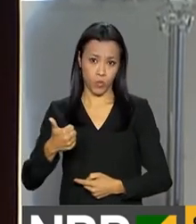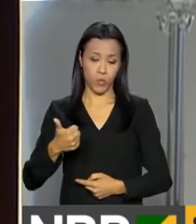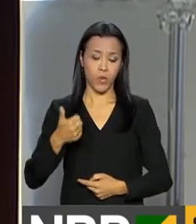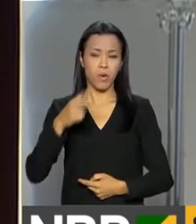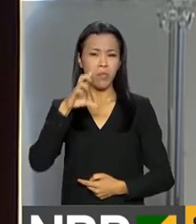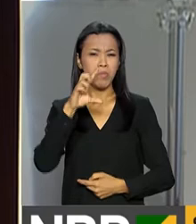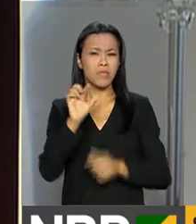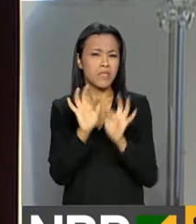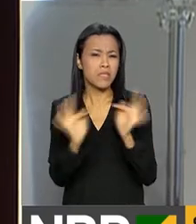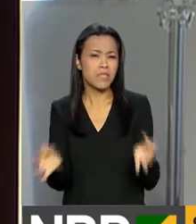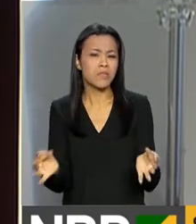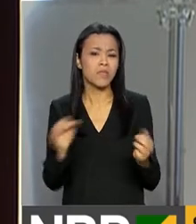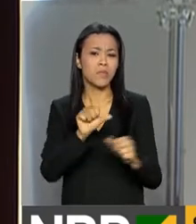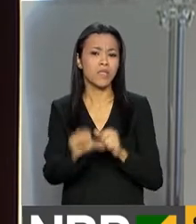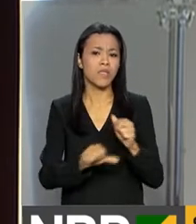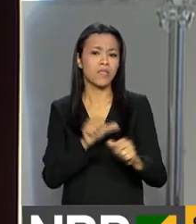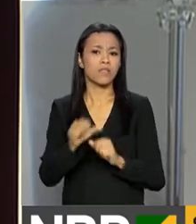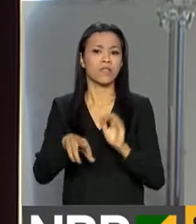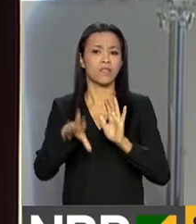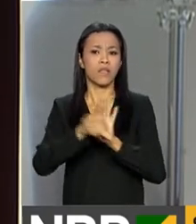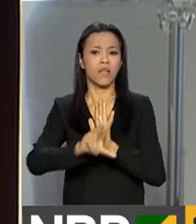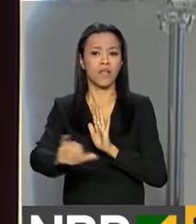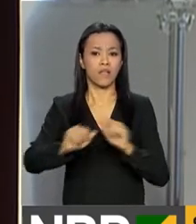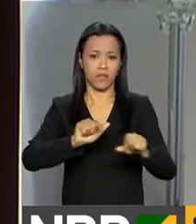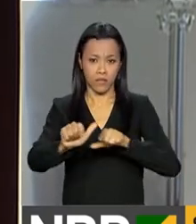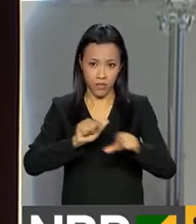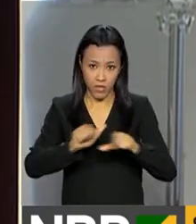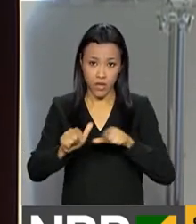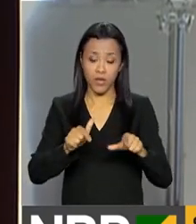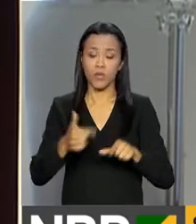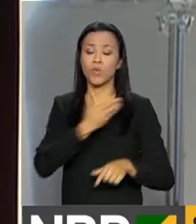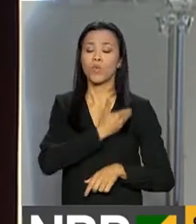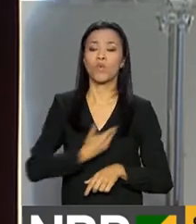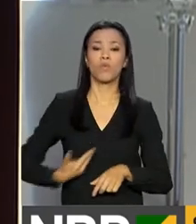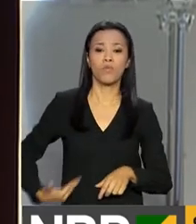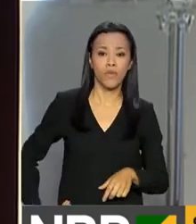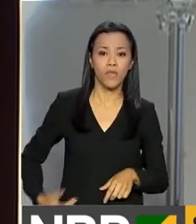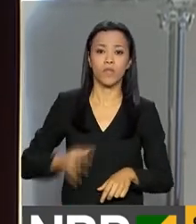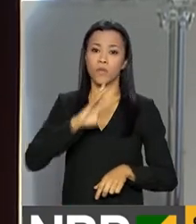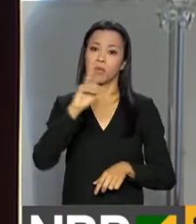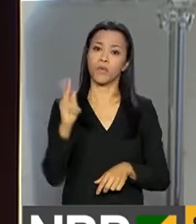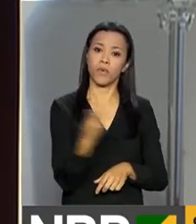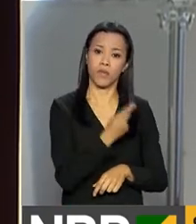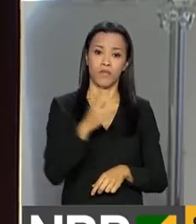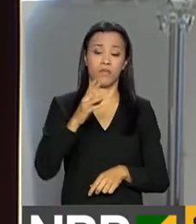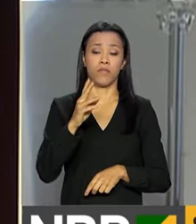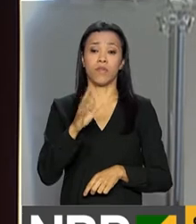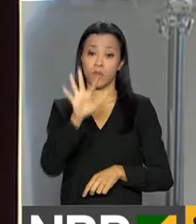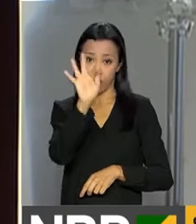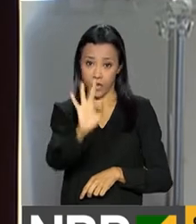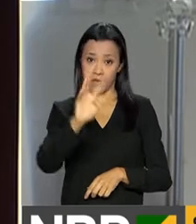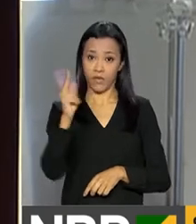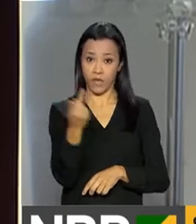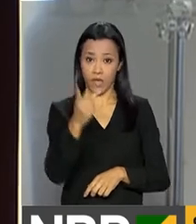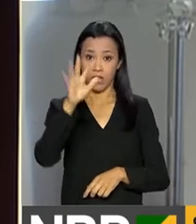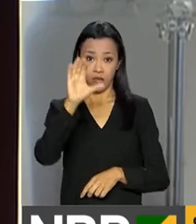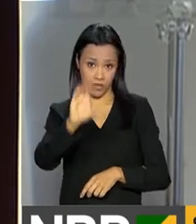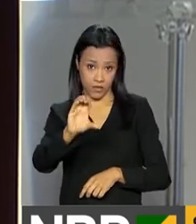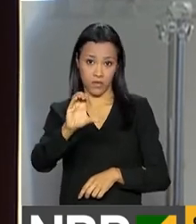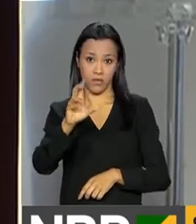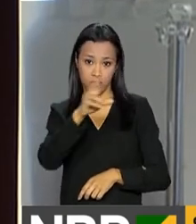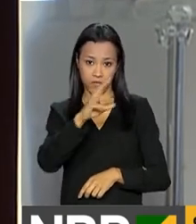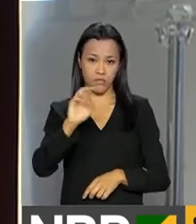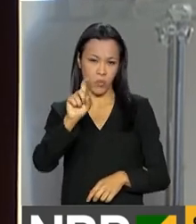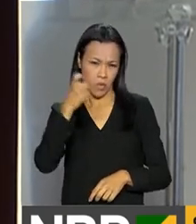reforma trabalhista no governo do presidente Fernando Henrique Cardoso, e foi